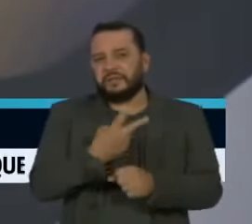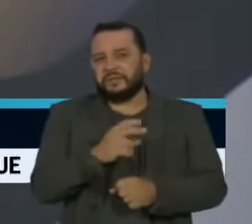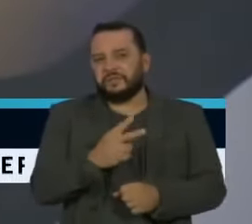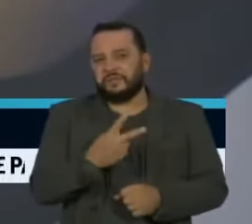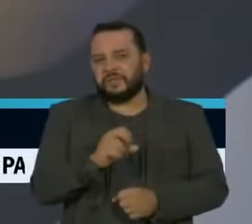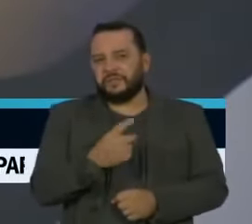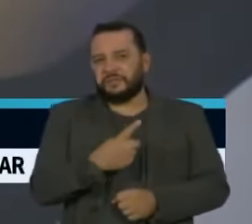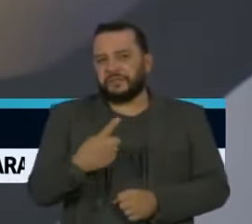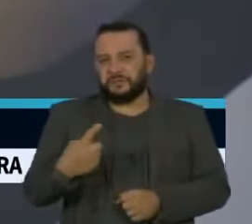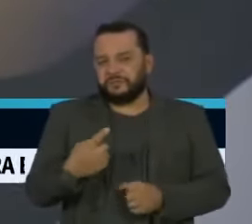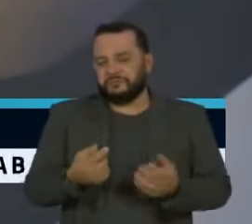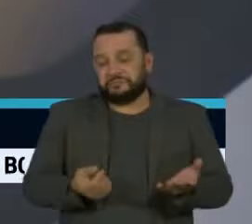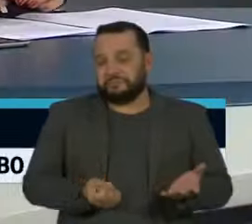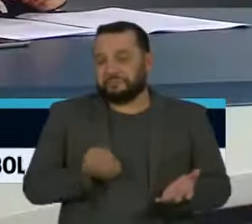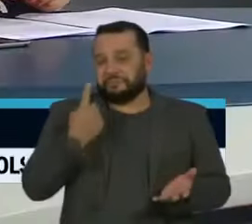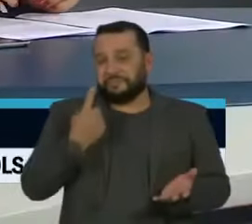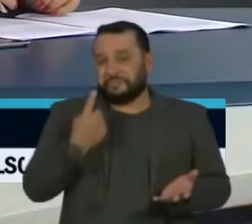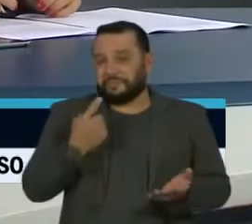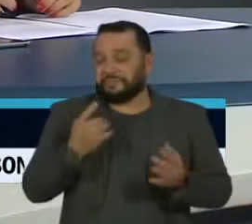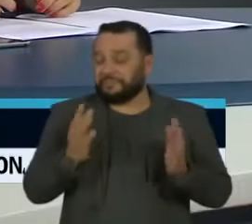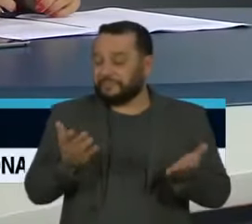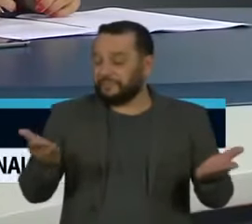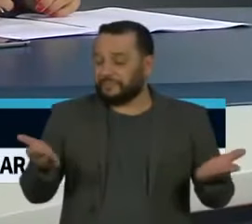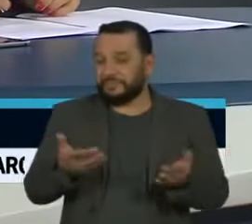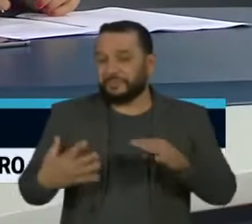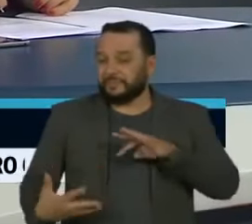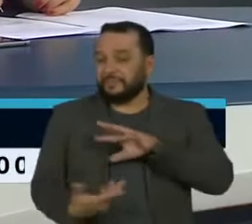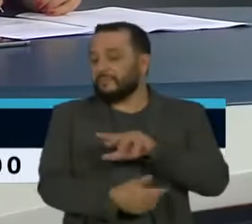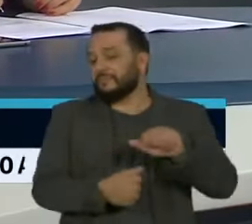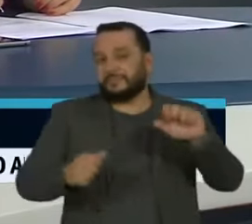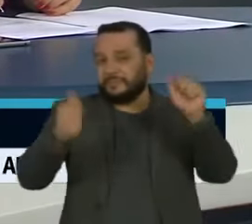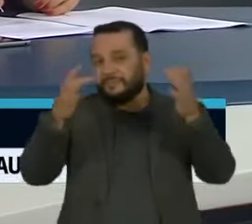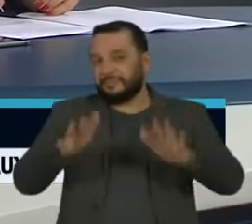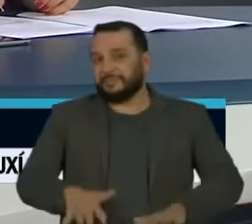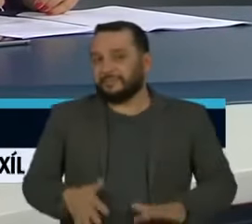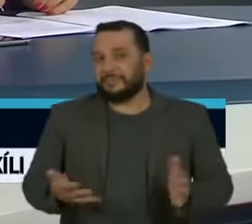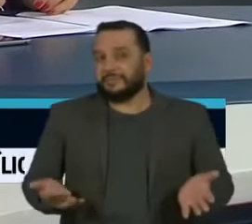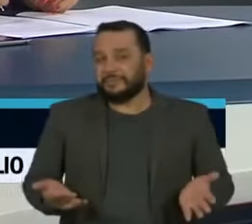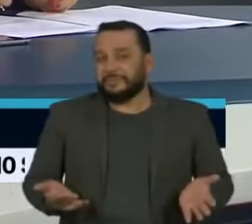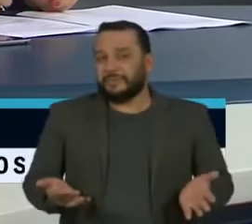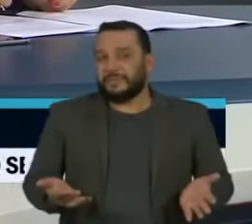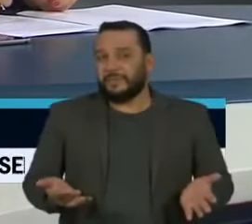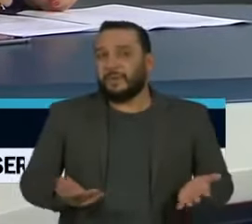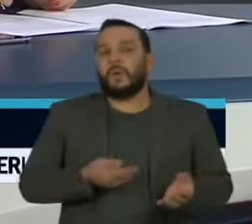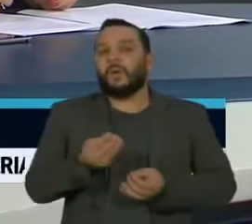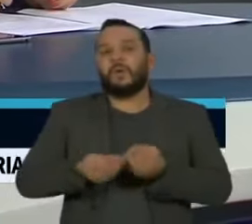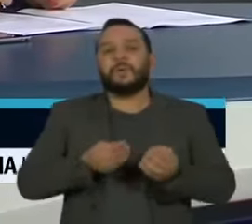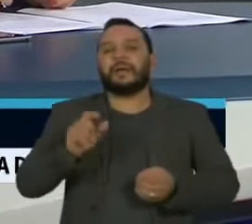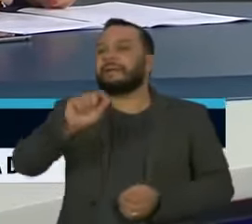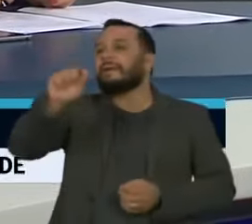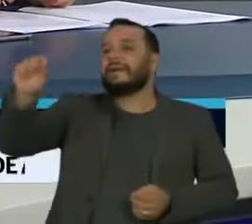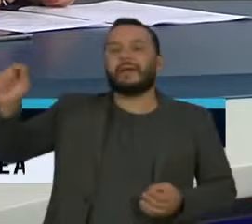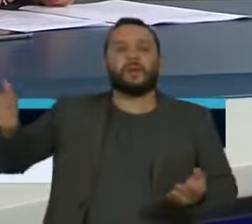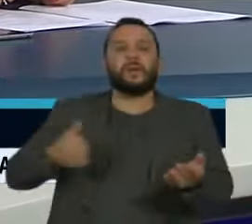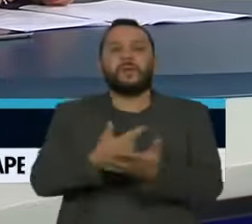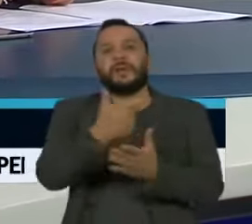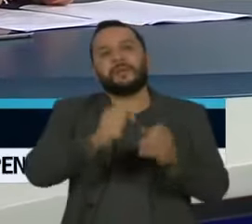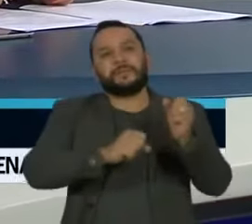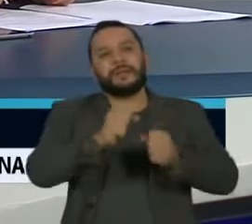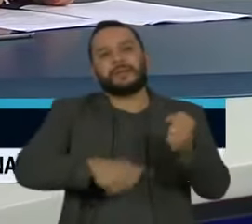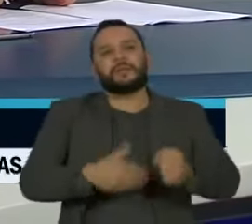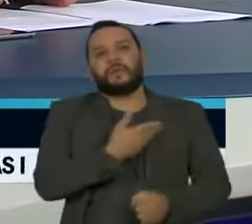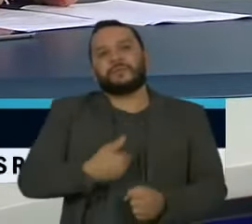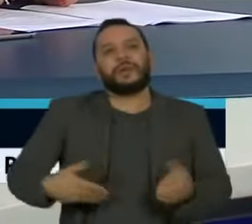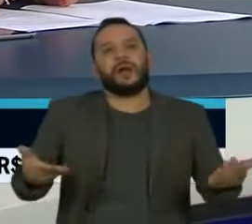delas se cumpriu, o mundo está numa recessão global. Qual você acha que vai ser o apetite imenso para comprar empresas estatais